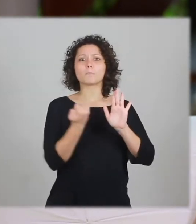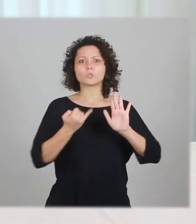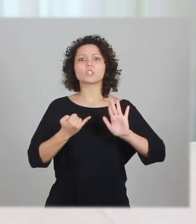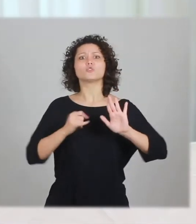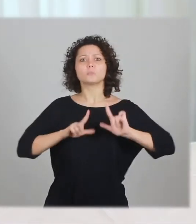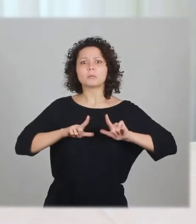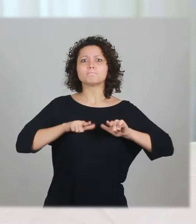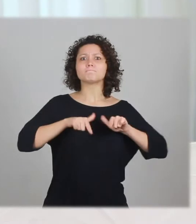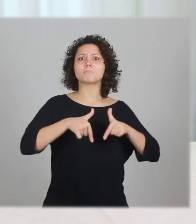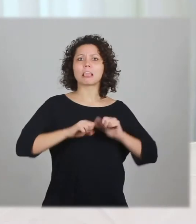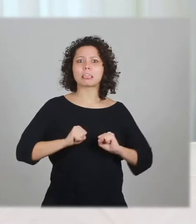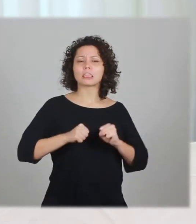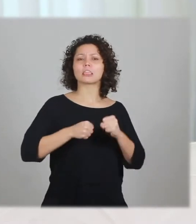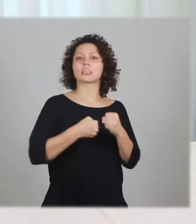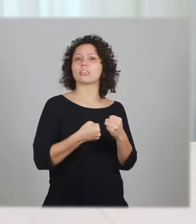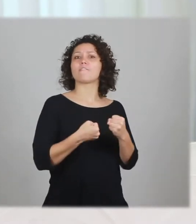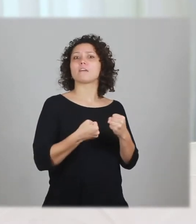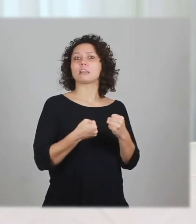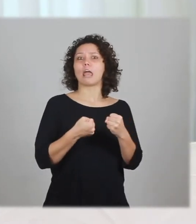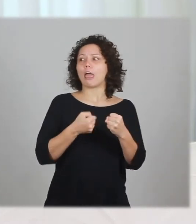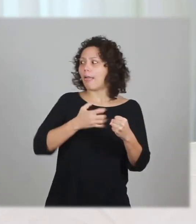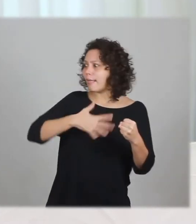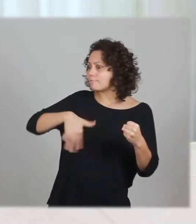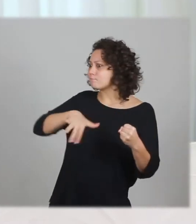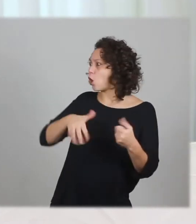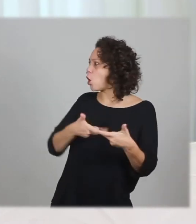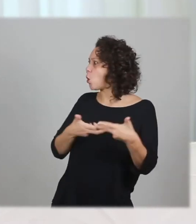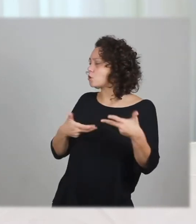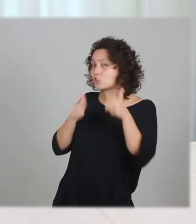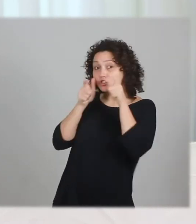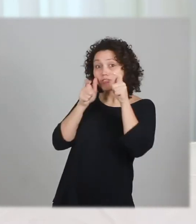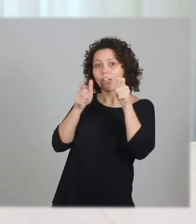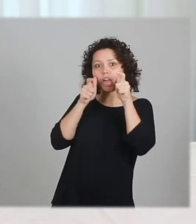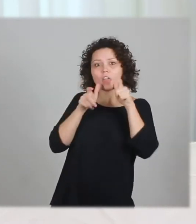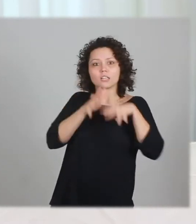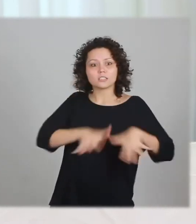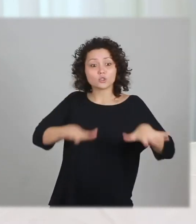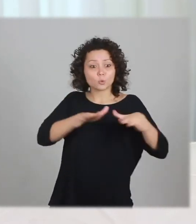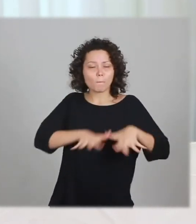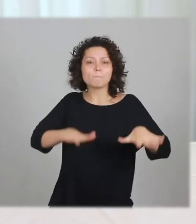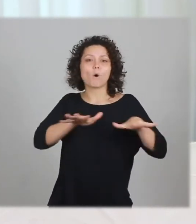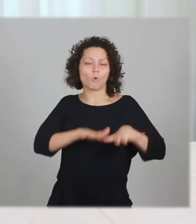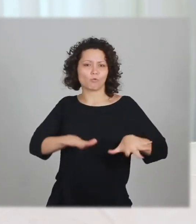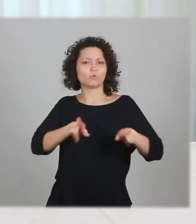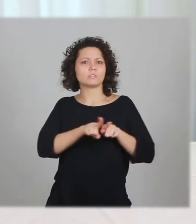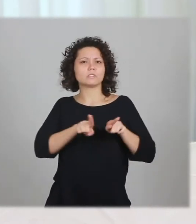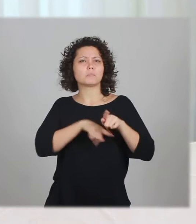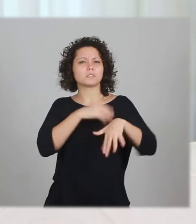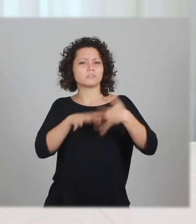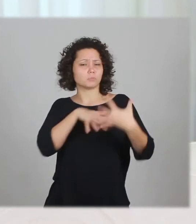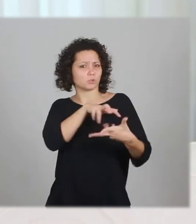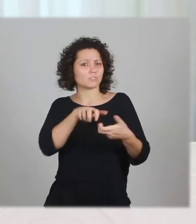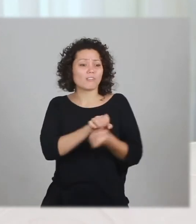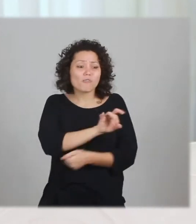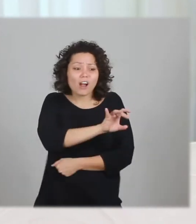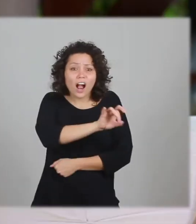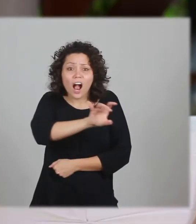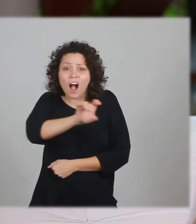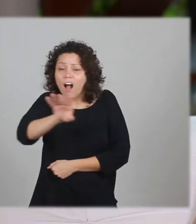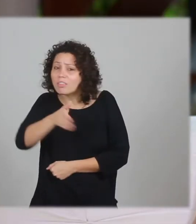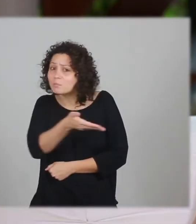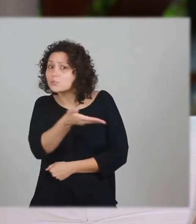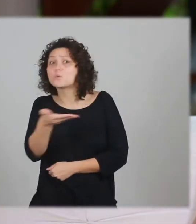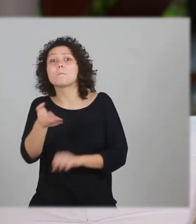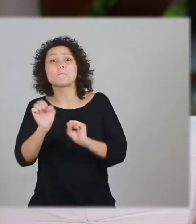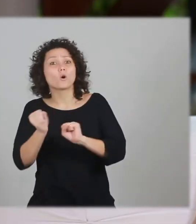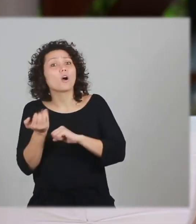público e na promoção de políticas alinhadas com o desenvolvimento sustentável. Cada um de nós pode contribuir para isso.